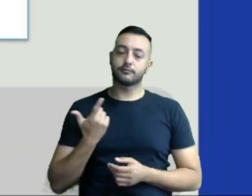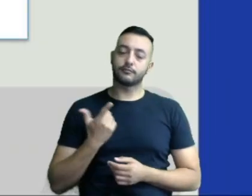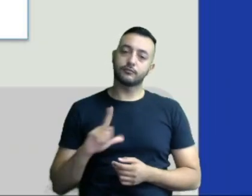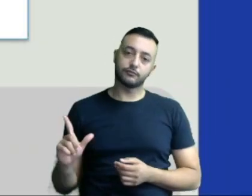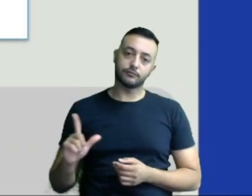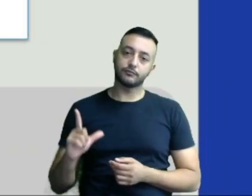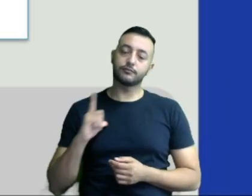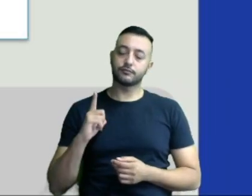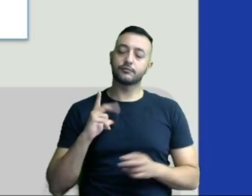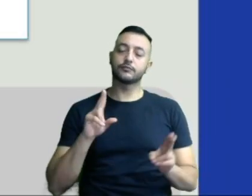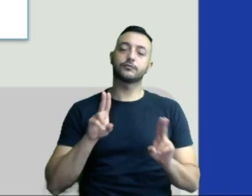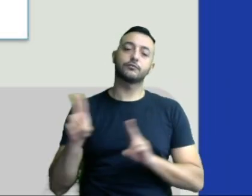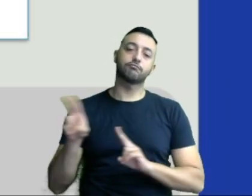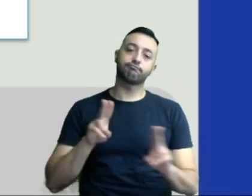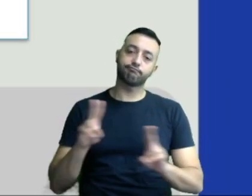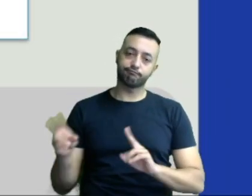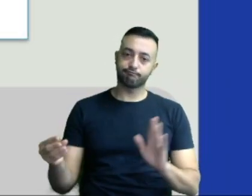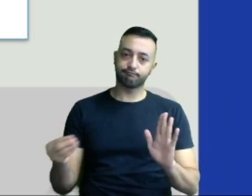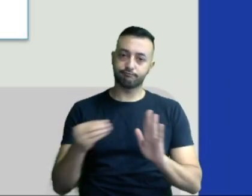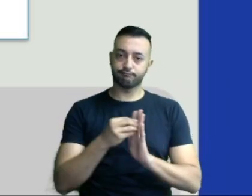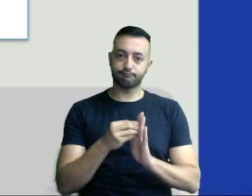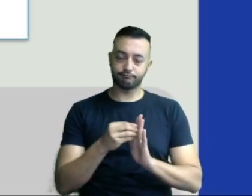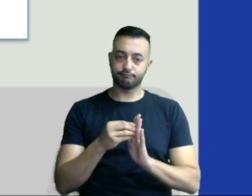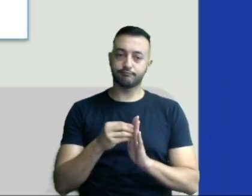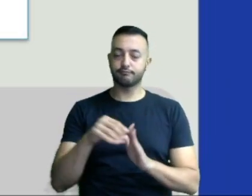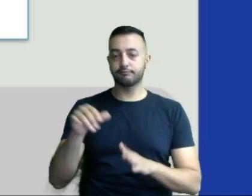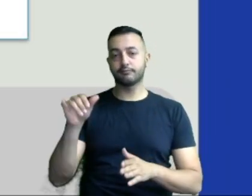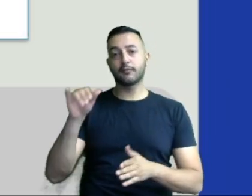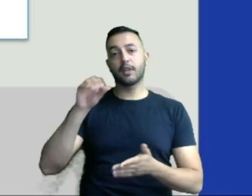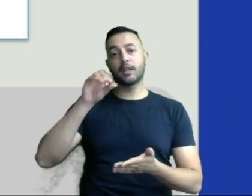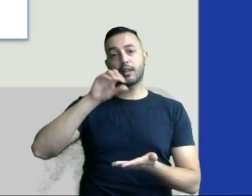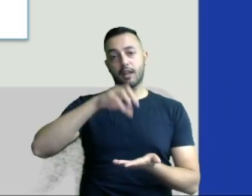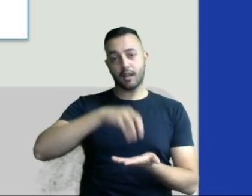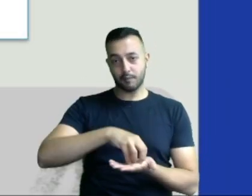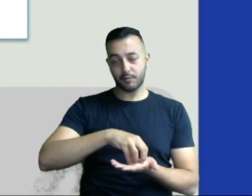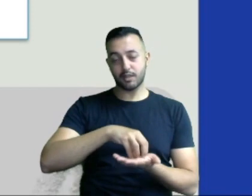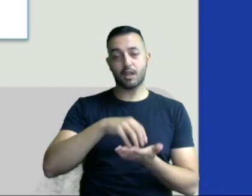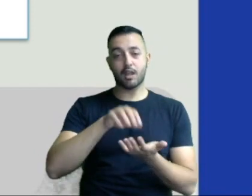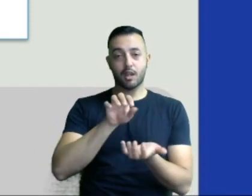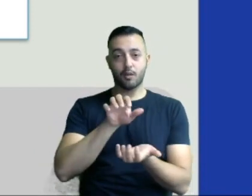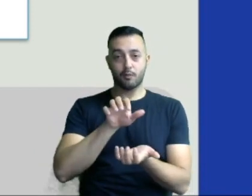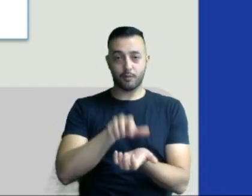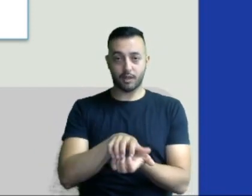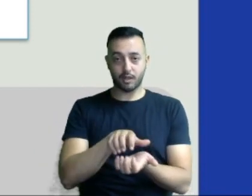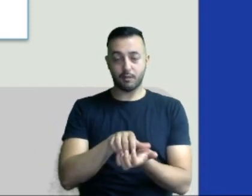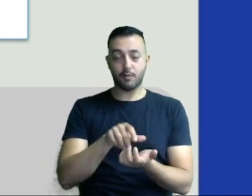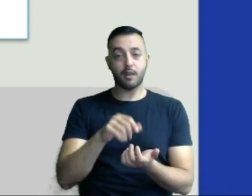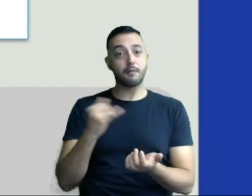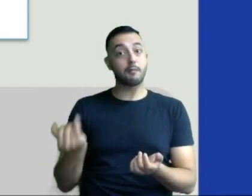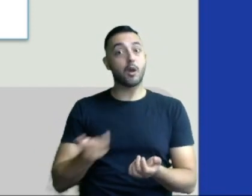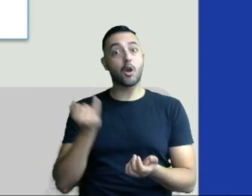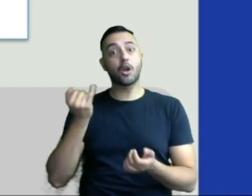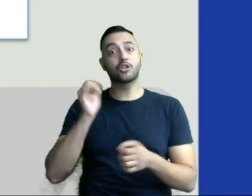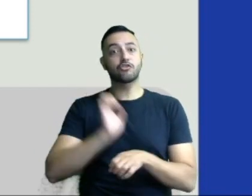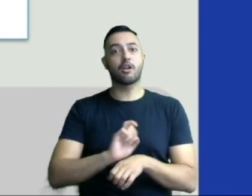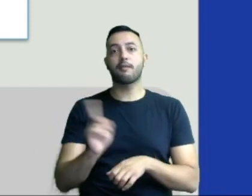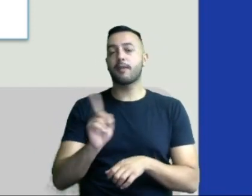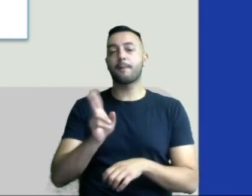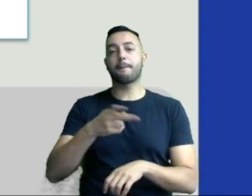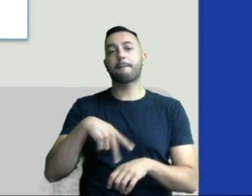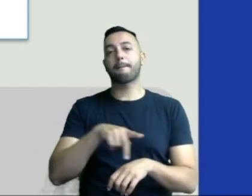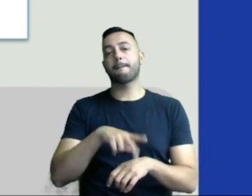Outros que têm seus nomes gravados nas vias da capital pernambucana não são tão marcantes para o estado, mas sim para o